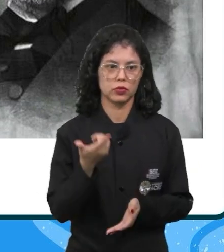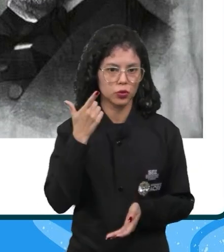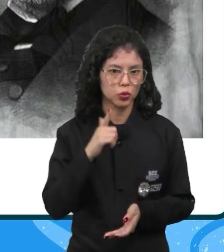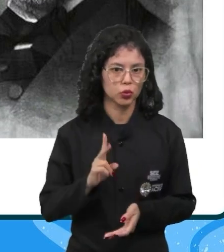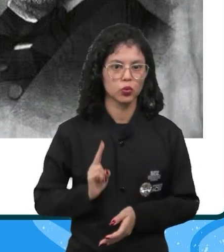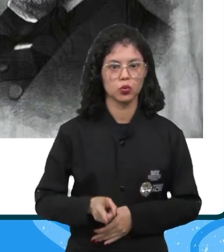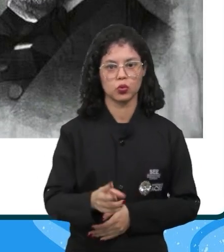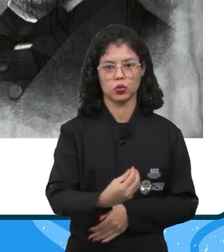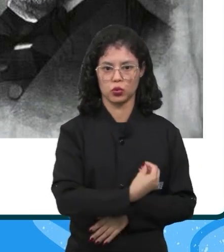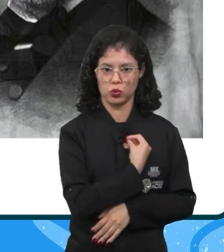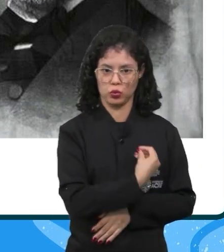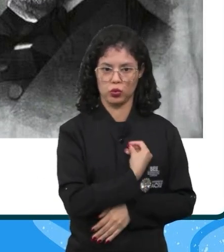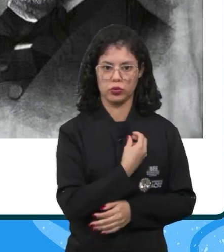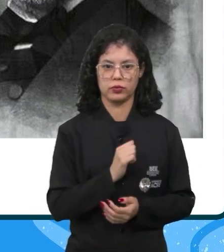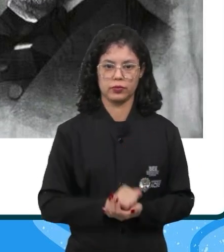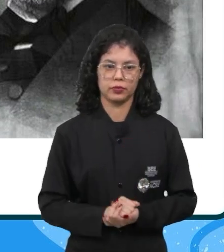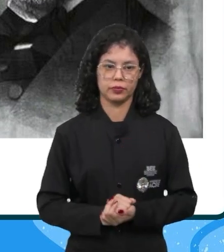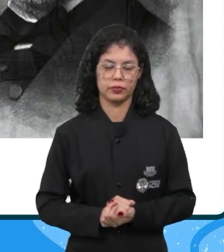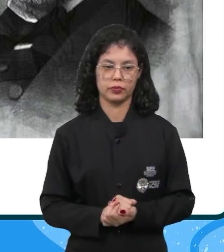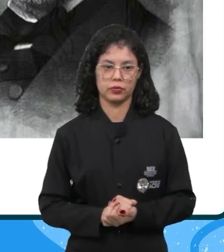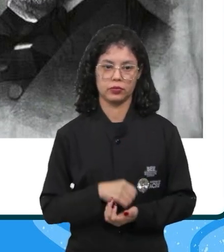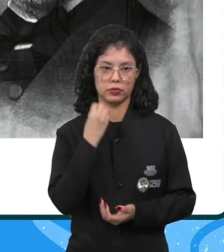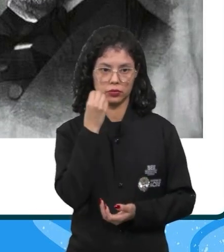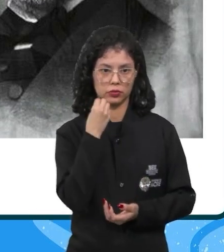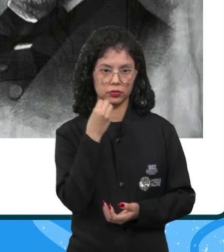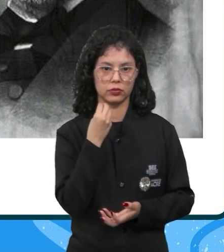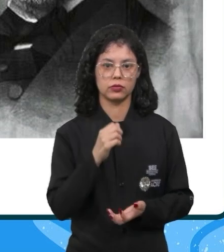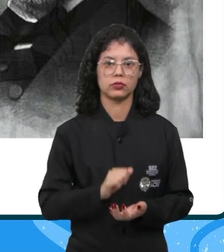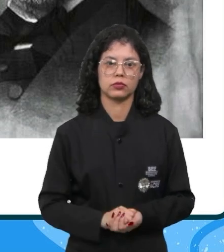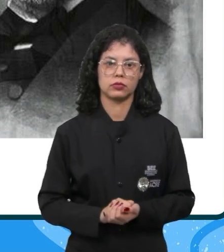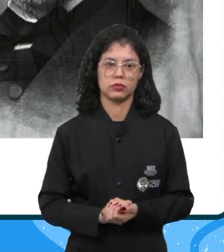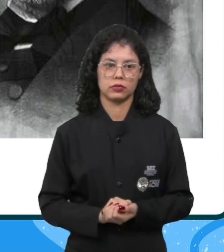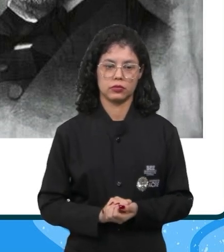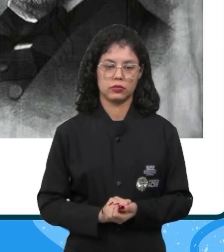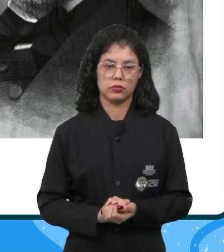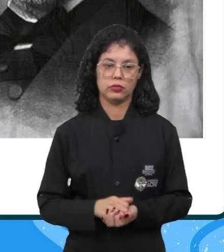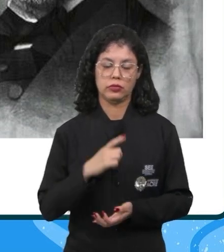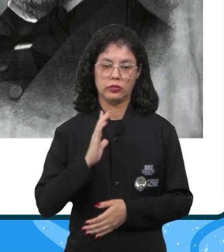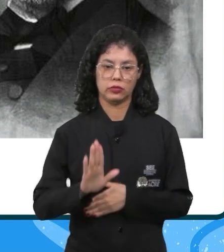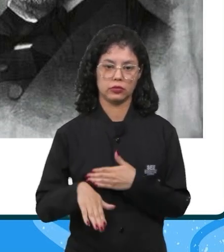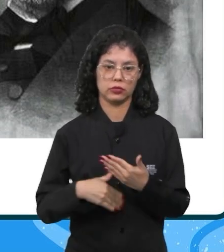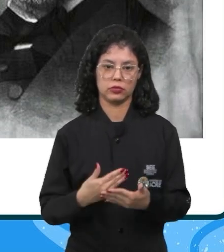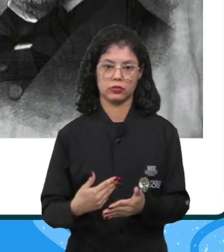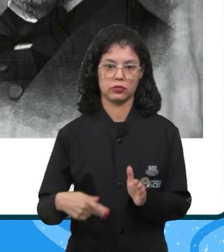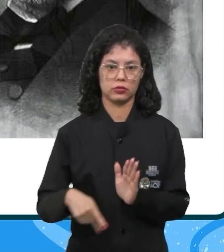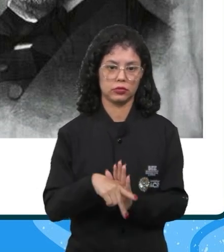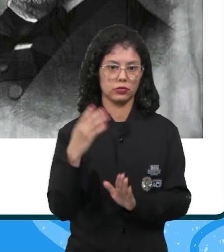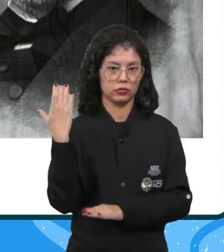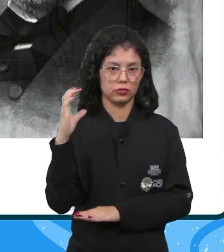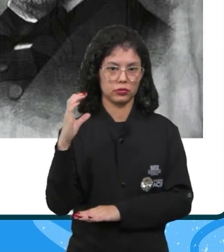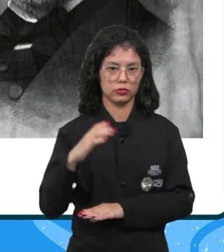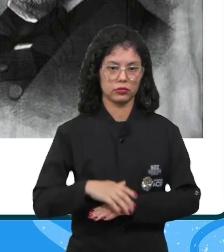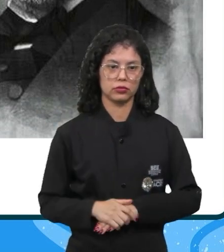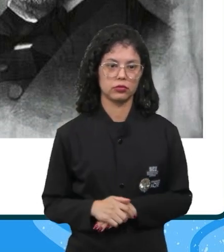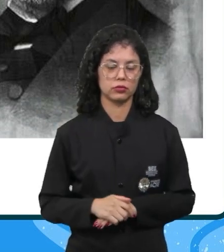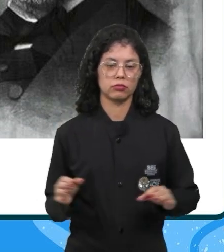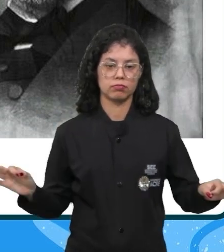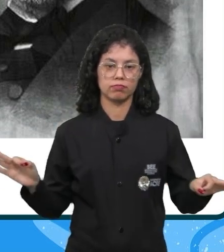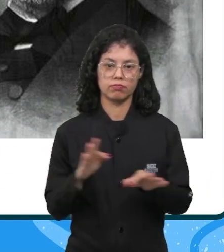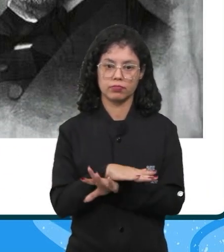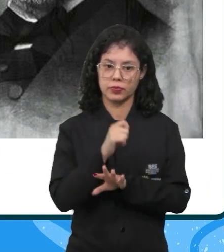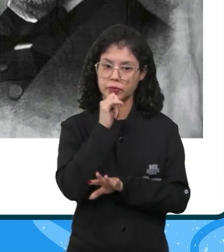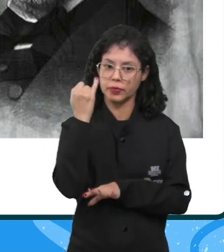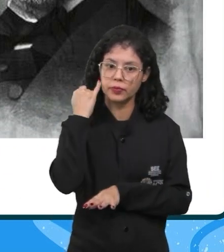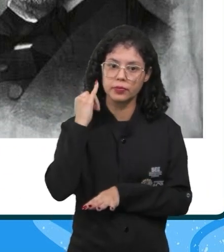sua vida também para fazer experimentos, para o desenvolvimento ali da ciência. Então, para acabar de vez